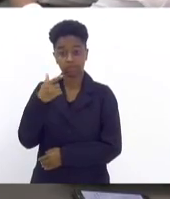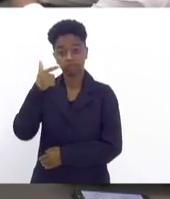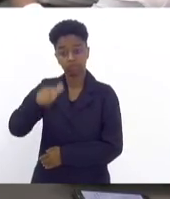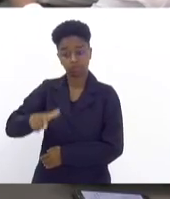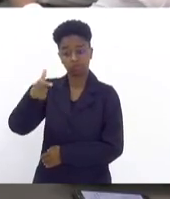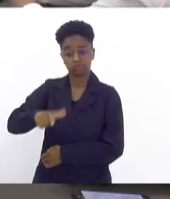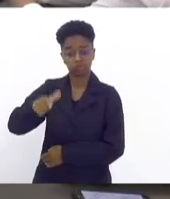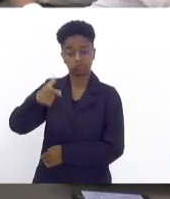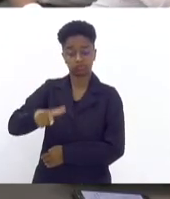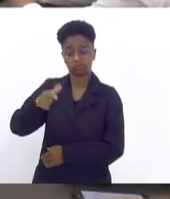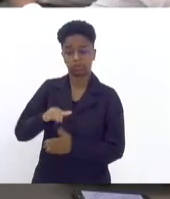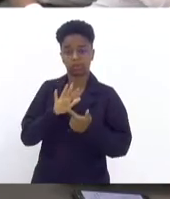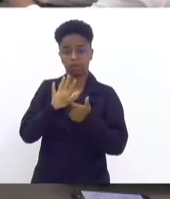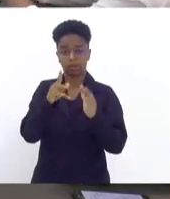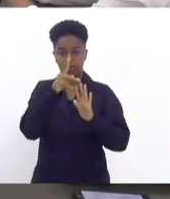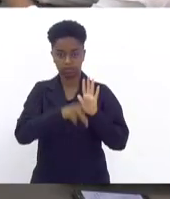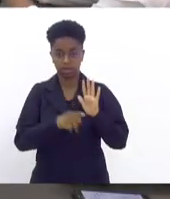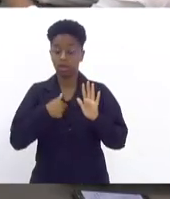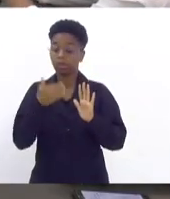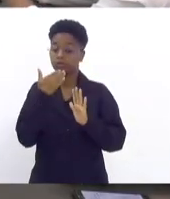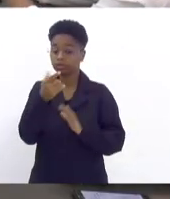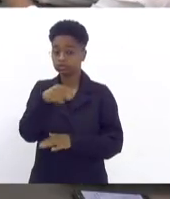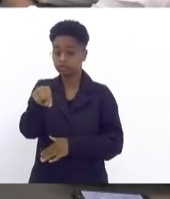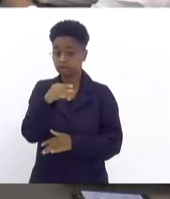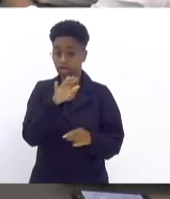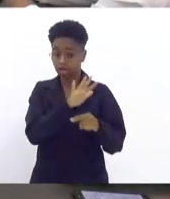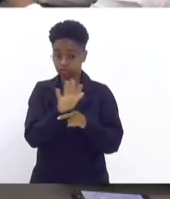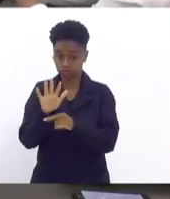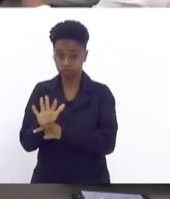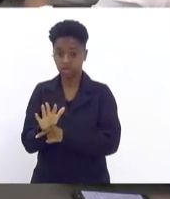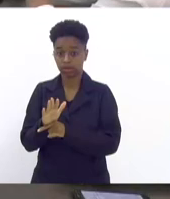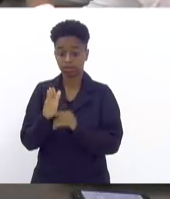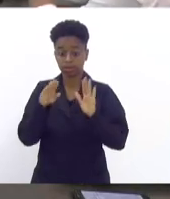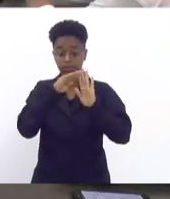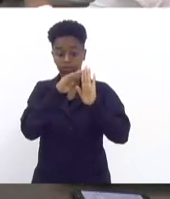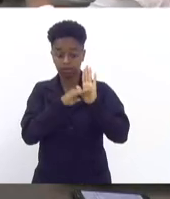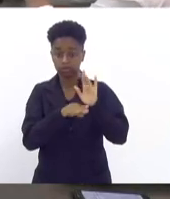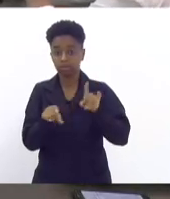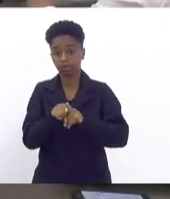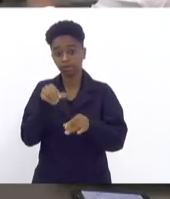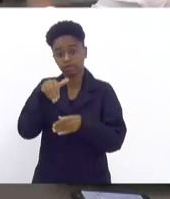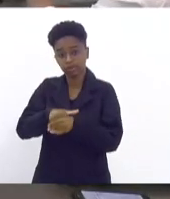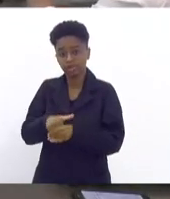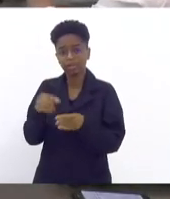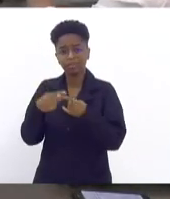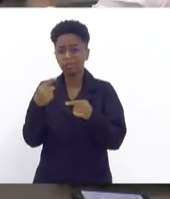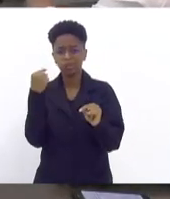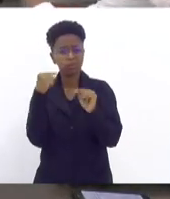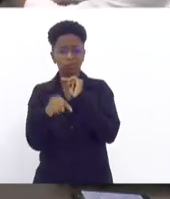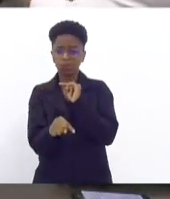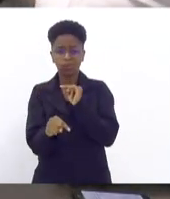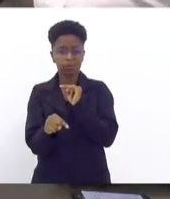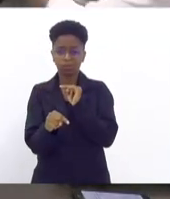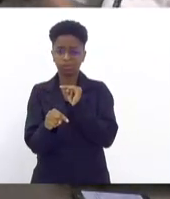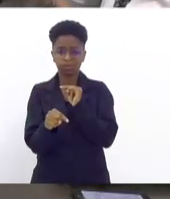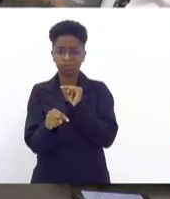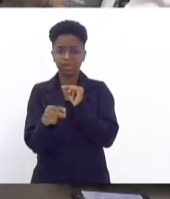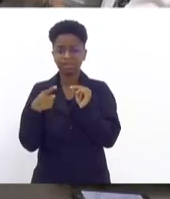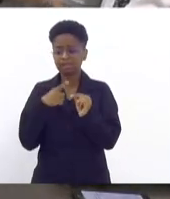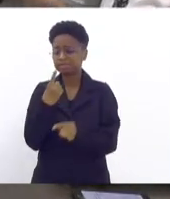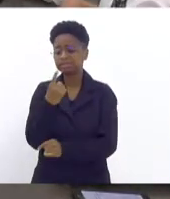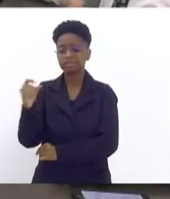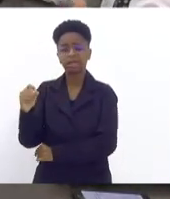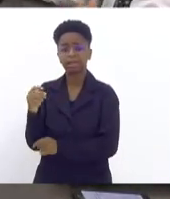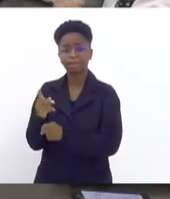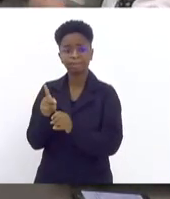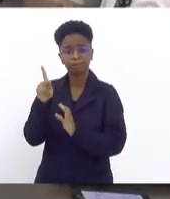pedir para vocês ajudarem a gente botar em pauta e votar. Que realmente não tem o menor sentido. Grande iniciativa. Você ter 100